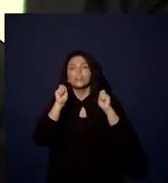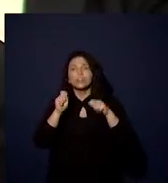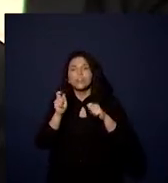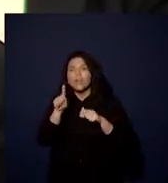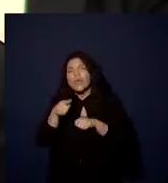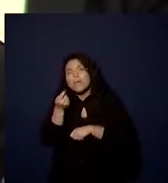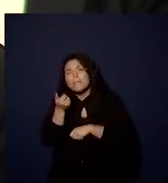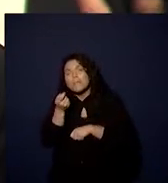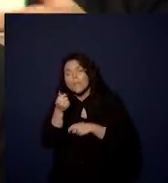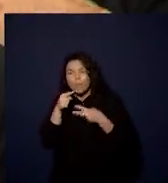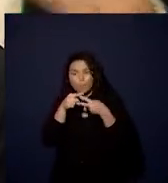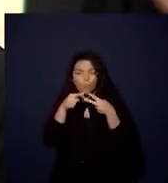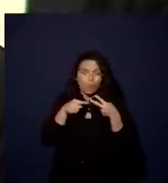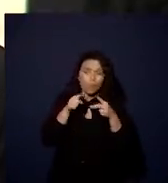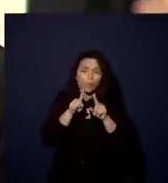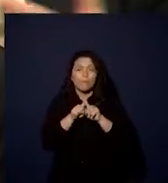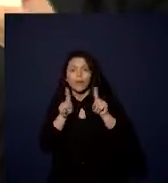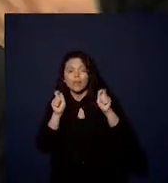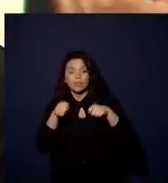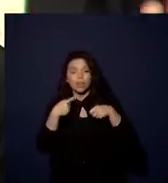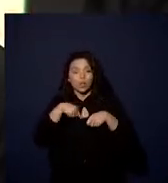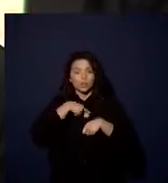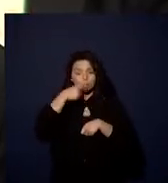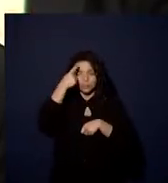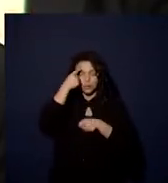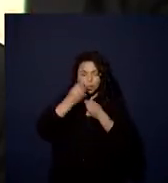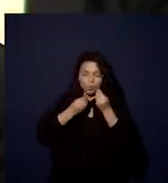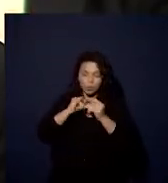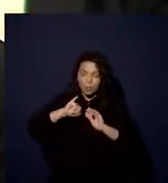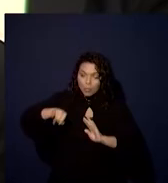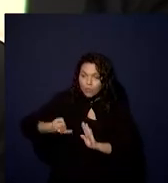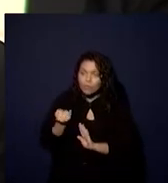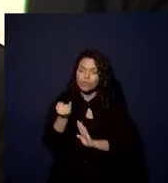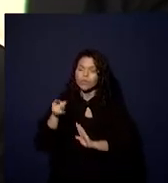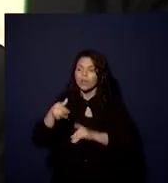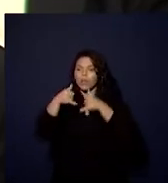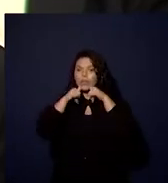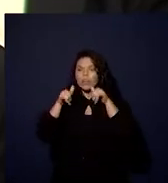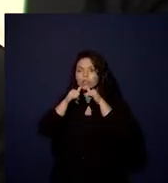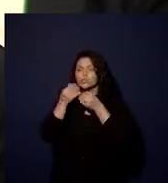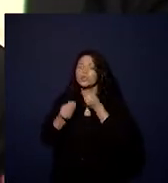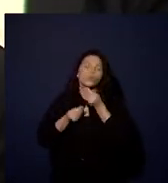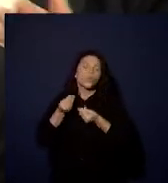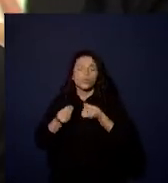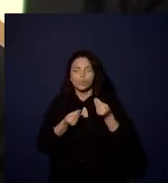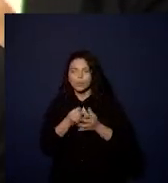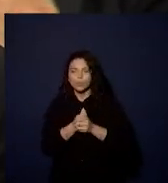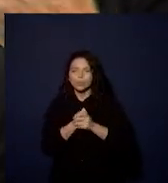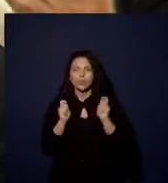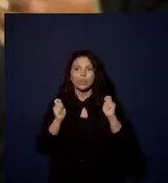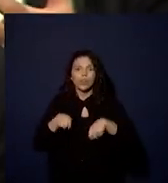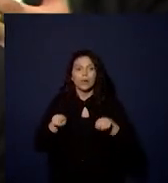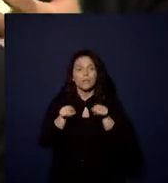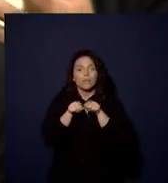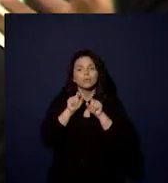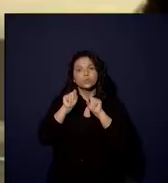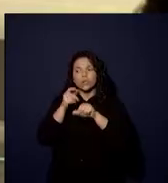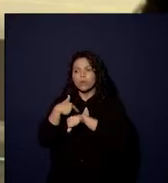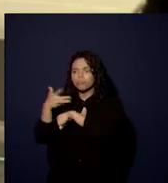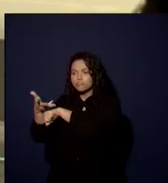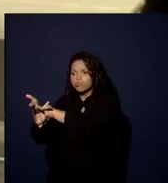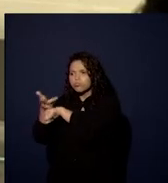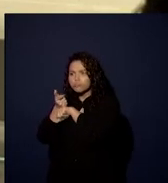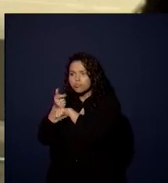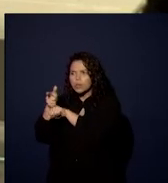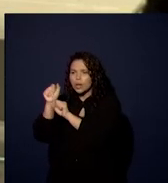pouco a gente podia aproveitar um pouco mais essa energia podíamos fazer atrair novas